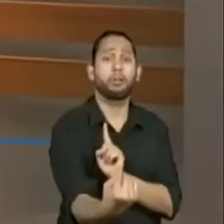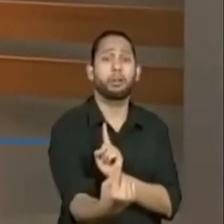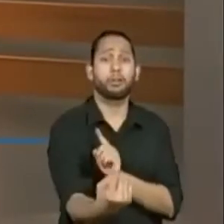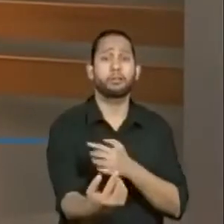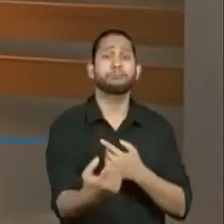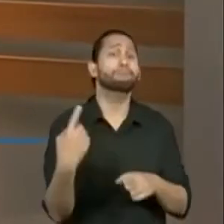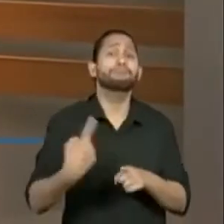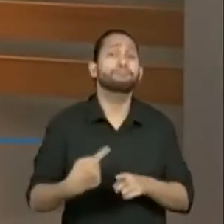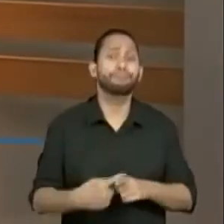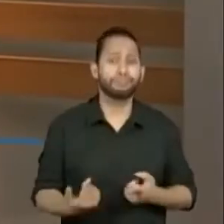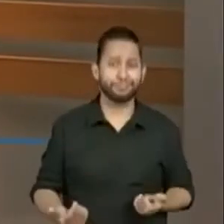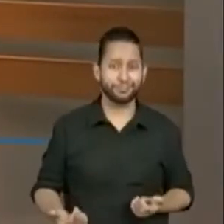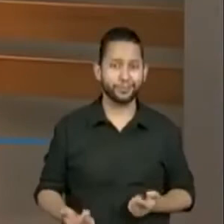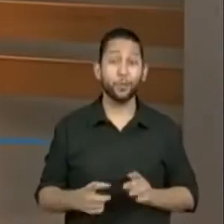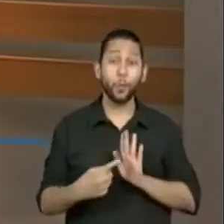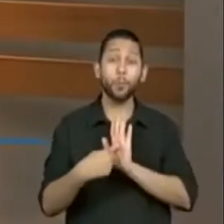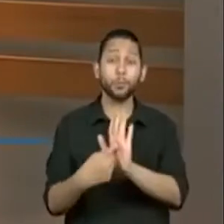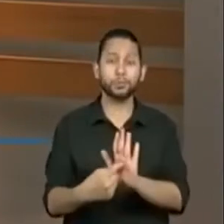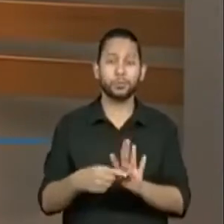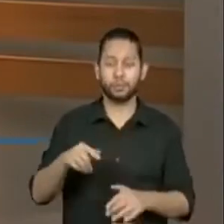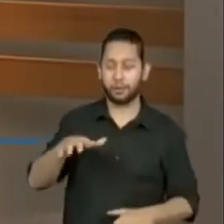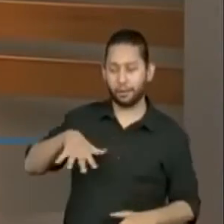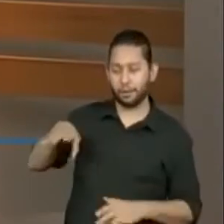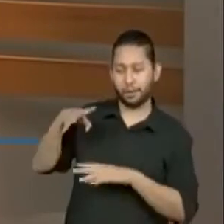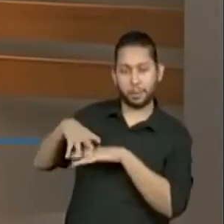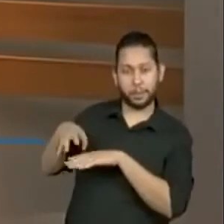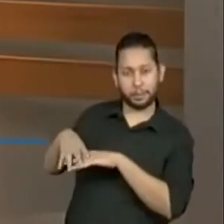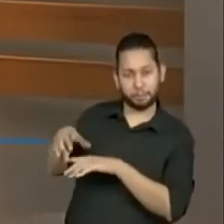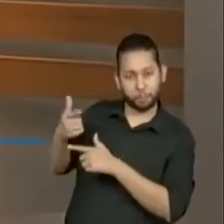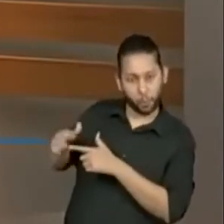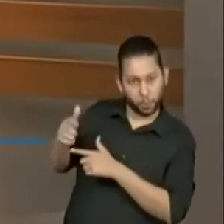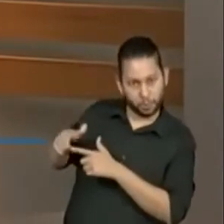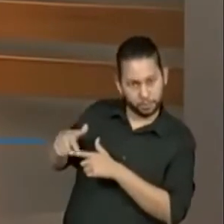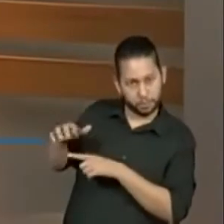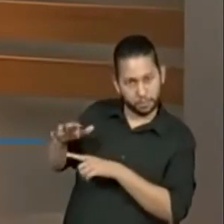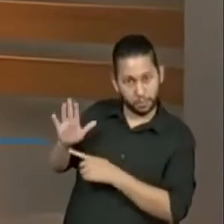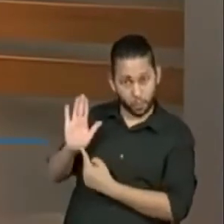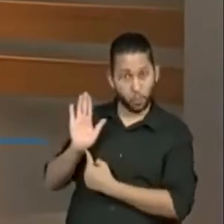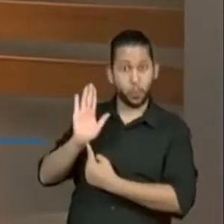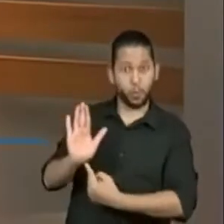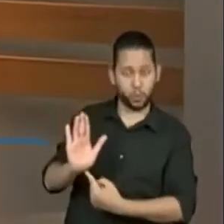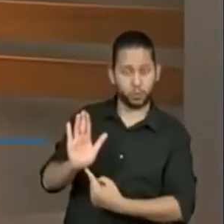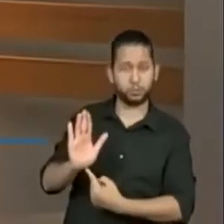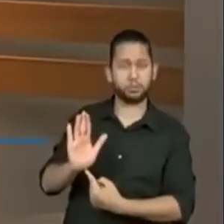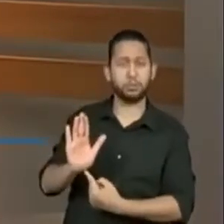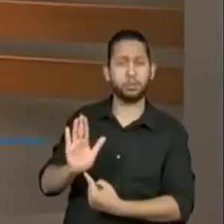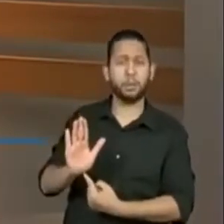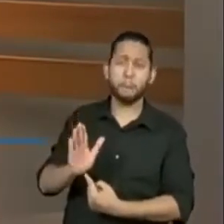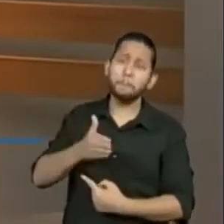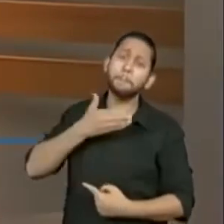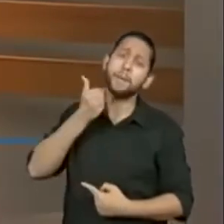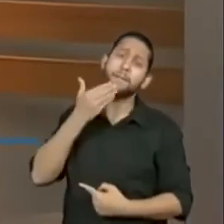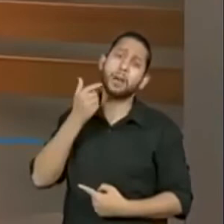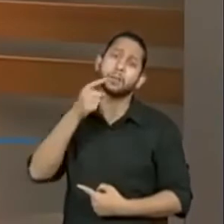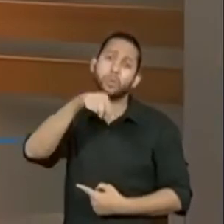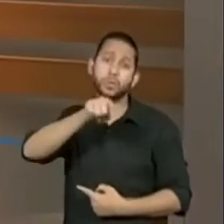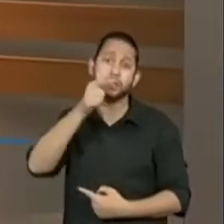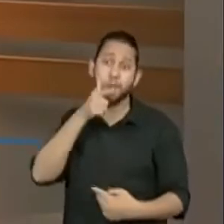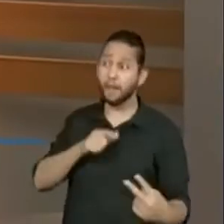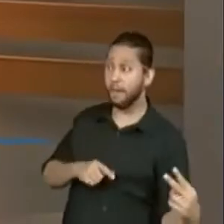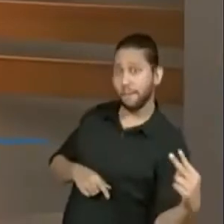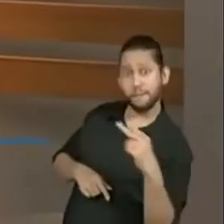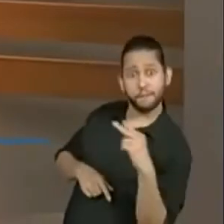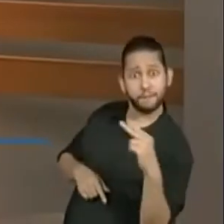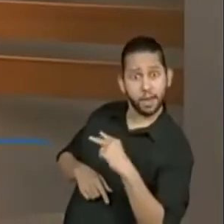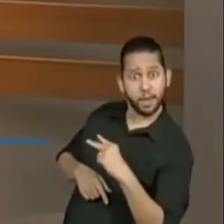na lousa de uma situação-problema por que que você professora Aline não cria uma situação problema aqui para gente